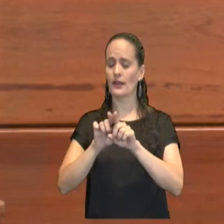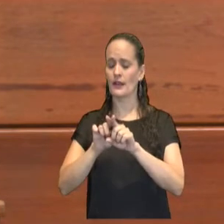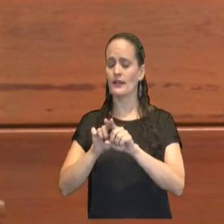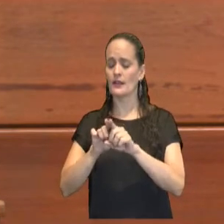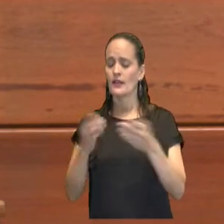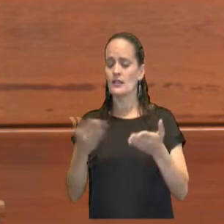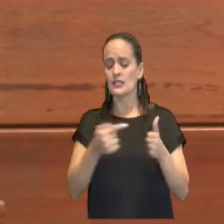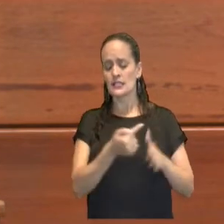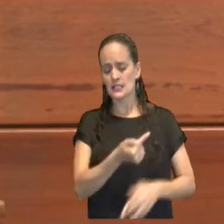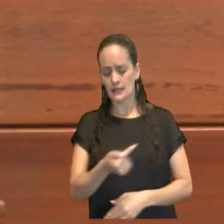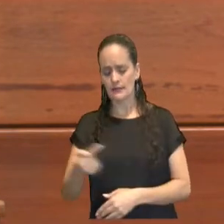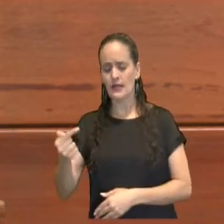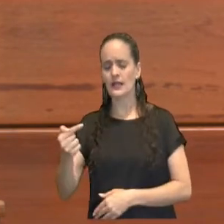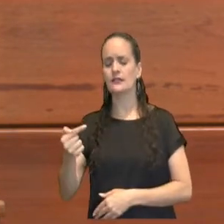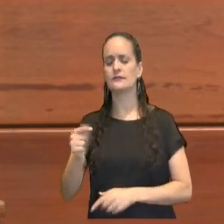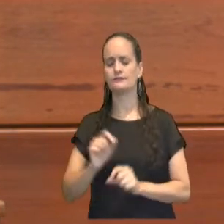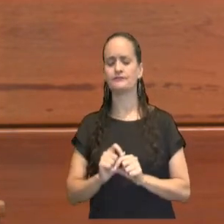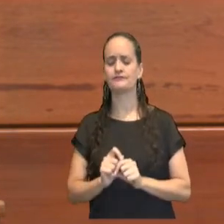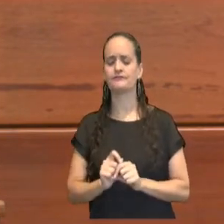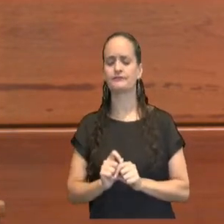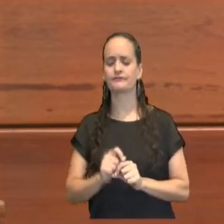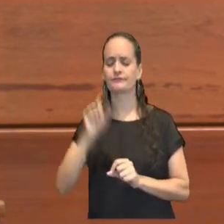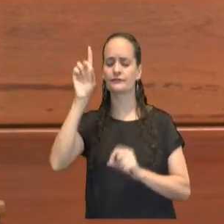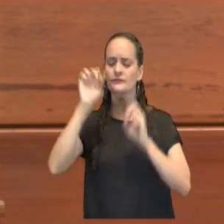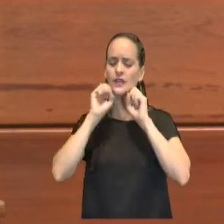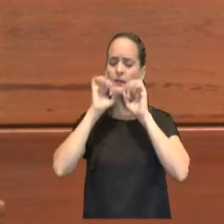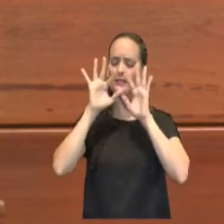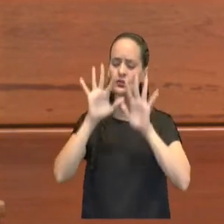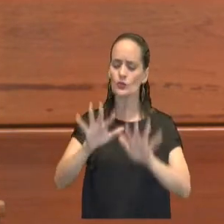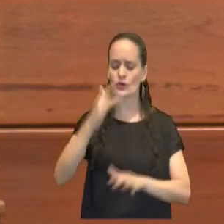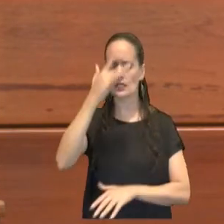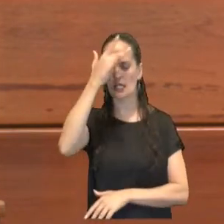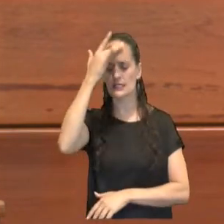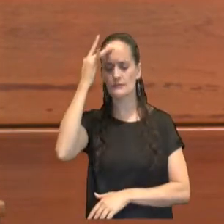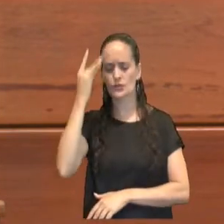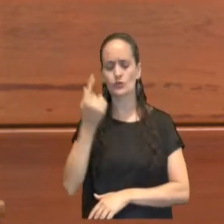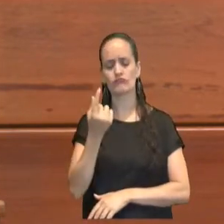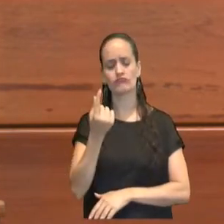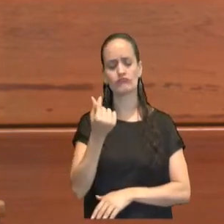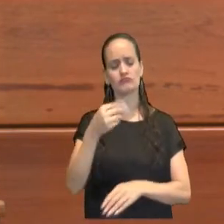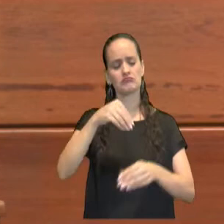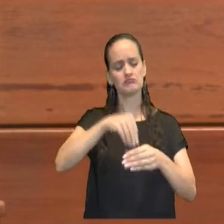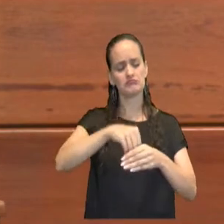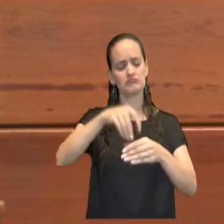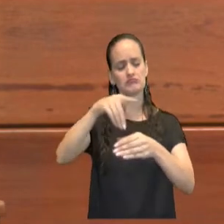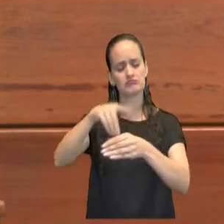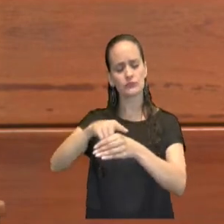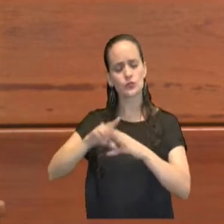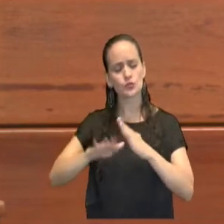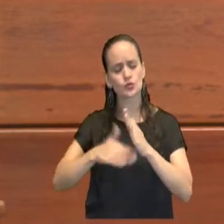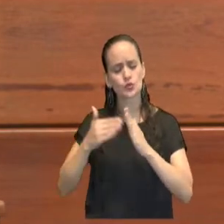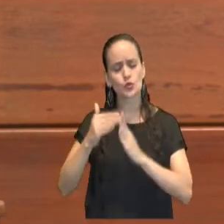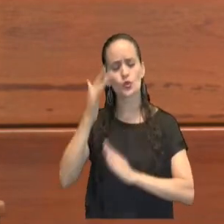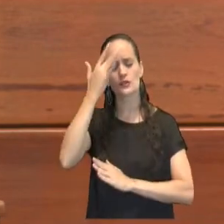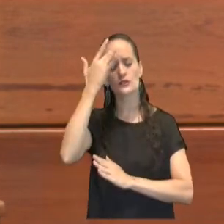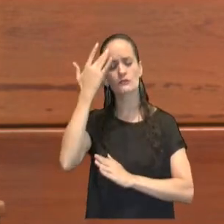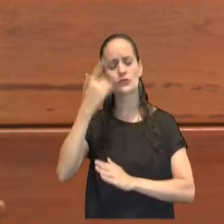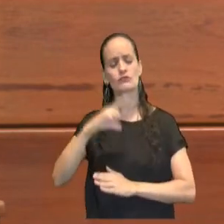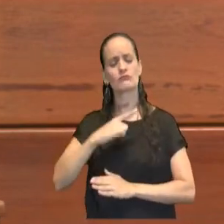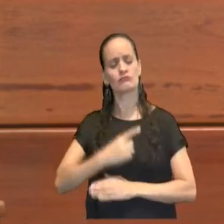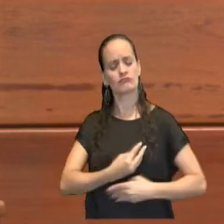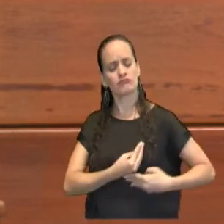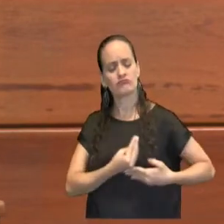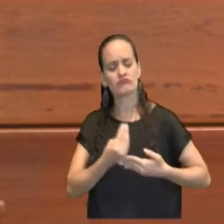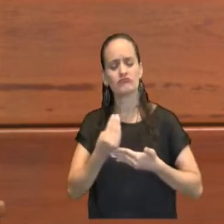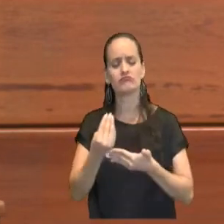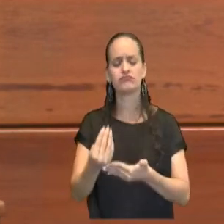Deus, nessa semana, Deus. Ó Deus, abençoa os dizimistas, abençoa os ofertantes, abençoa todos aqueles, Senhor, que estão diante de ti, Senhor,